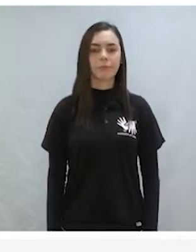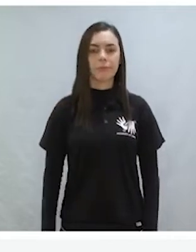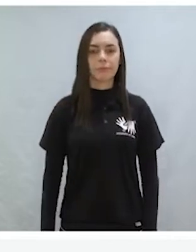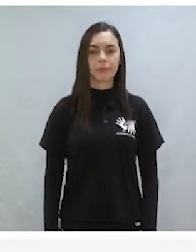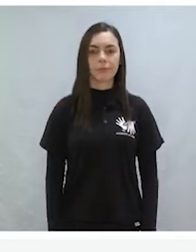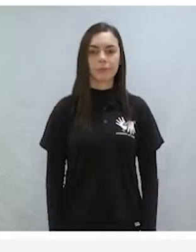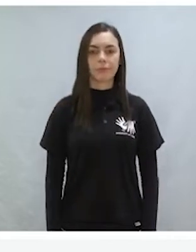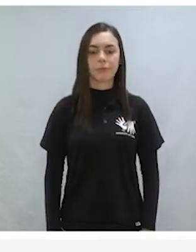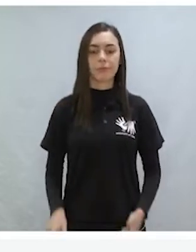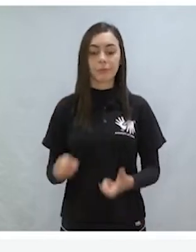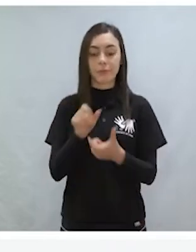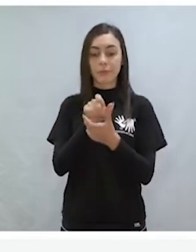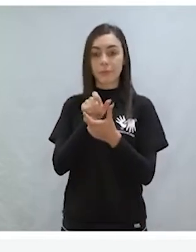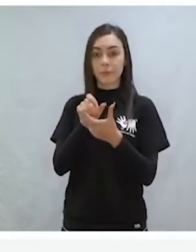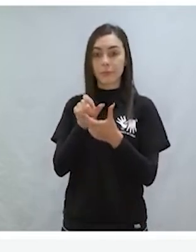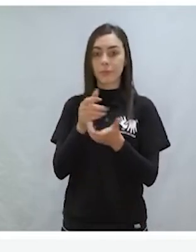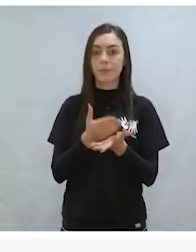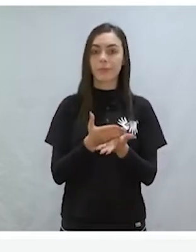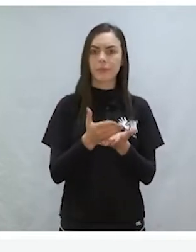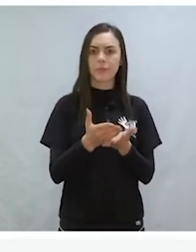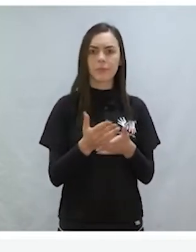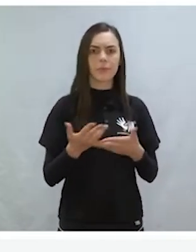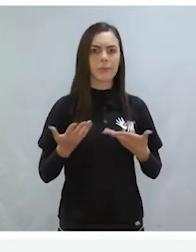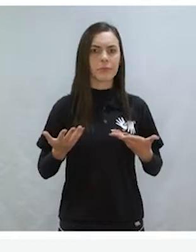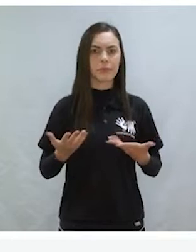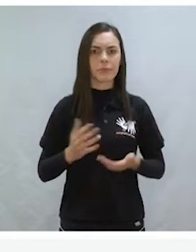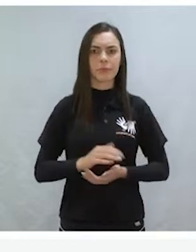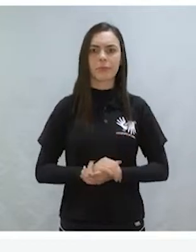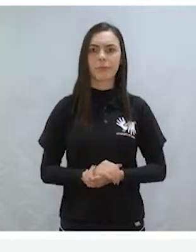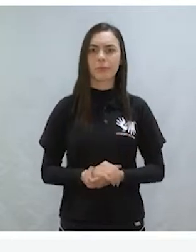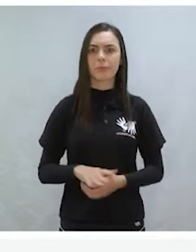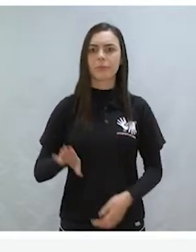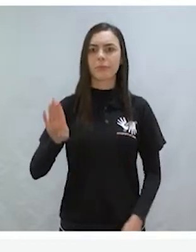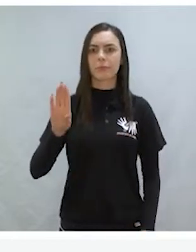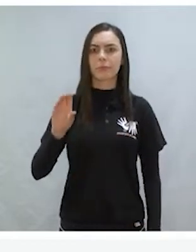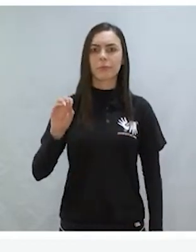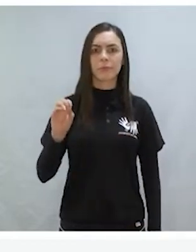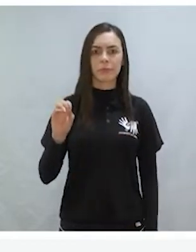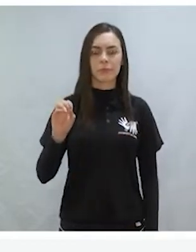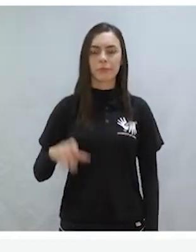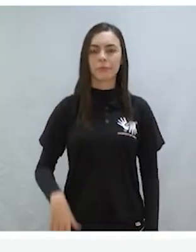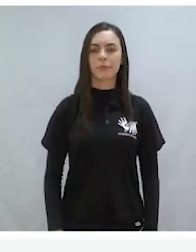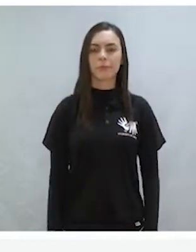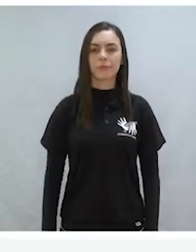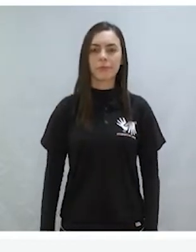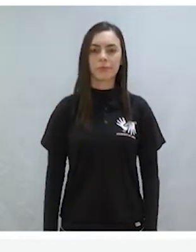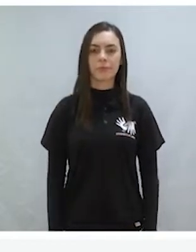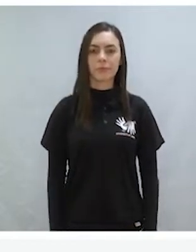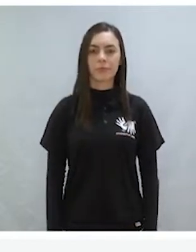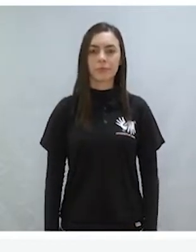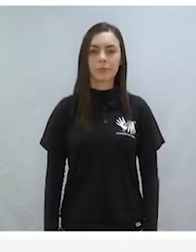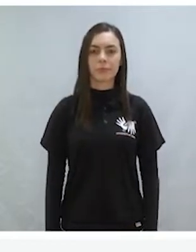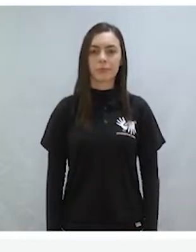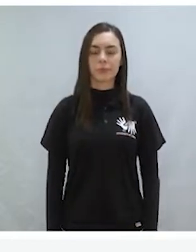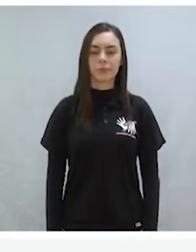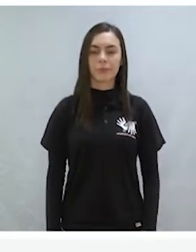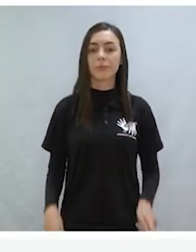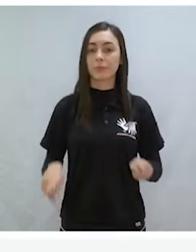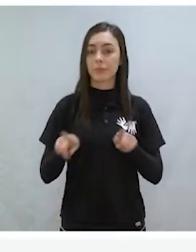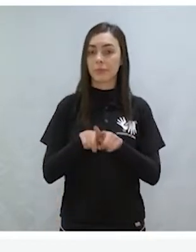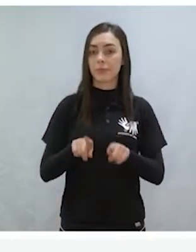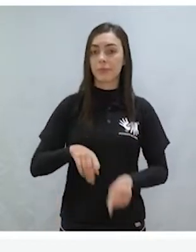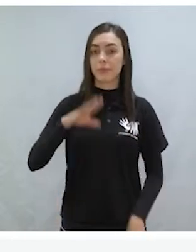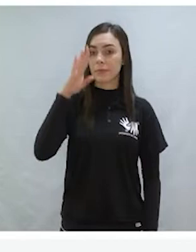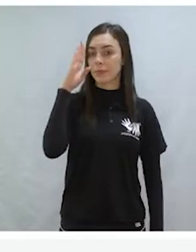1, 2, 3. E a nossa sílaba inicial é bo. Muito bom. E o